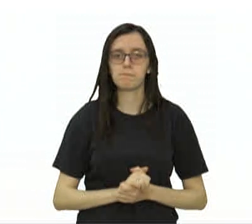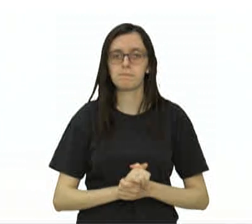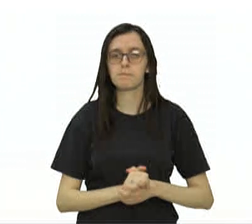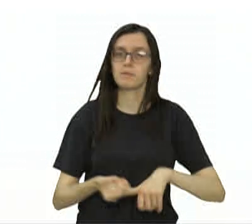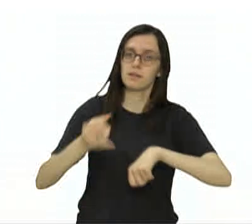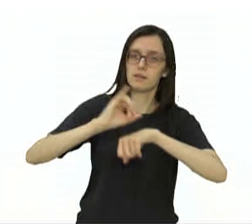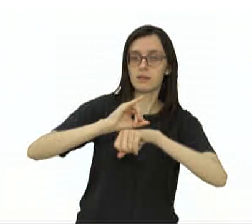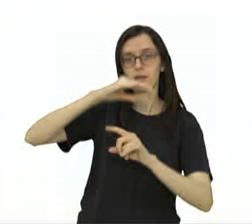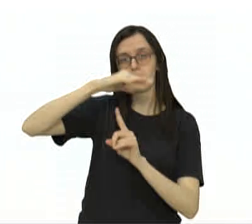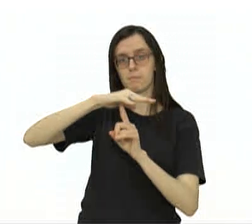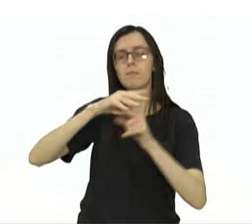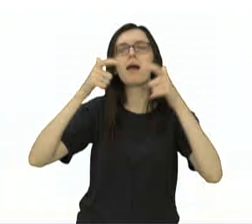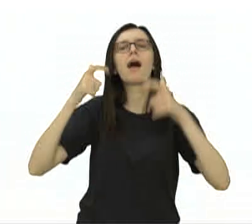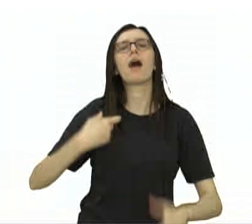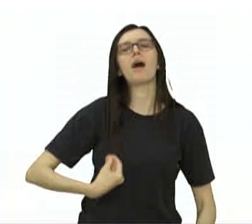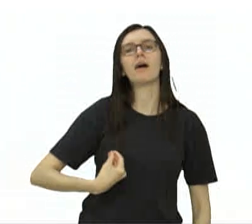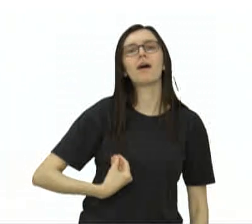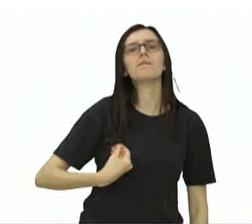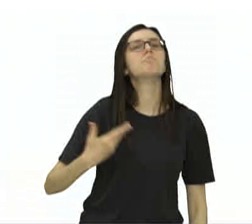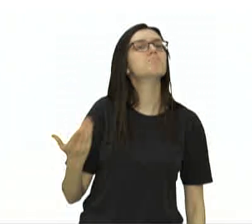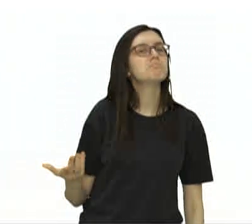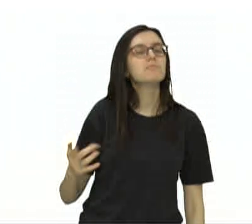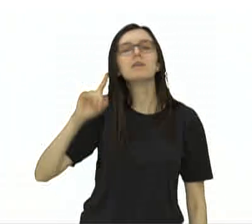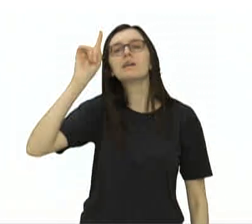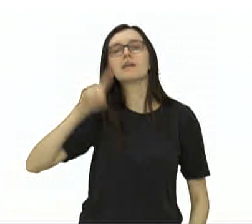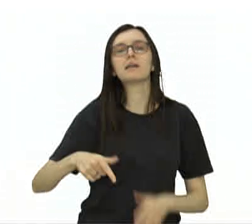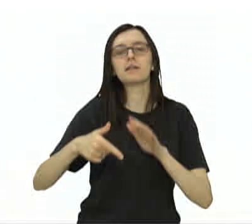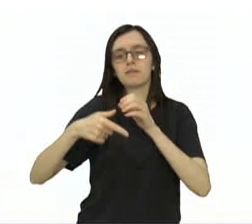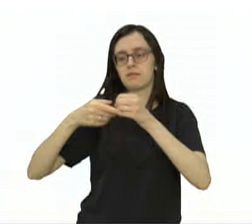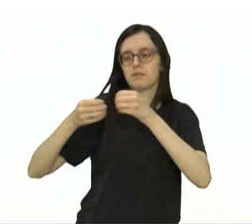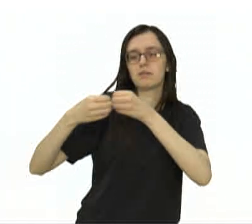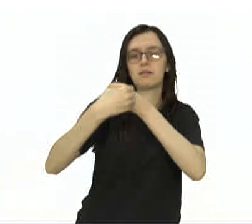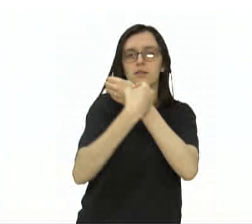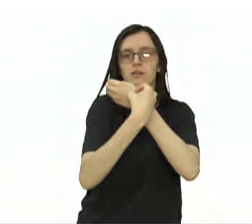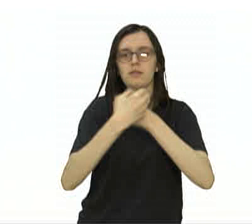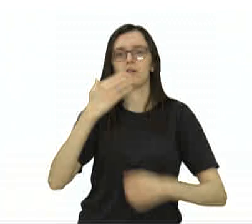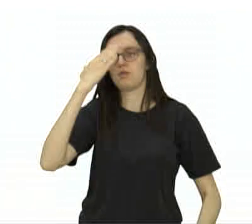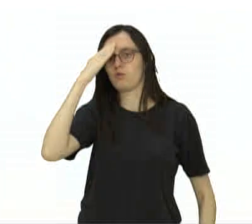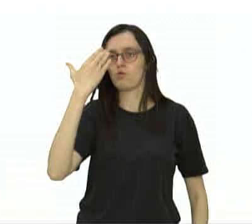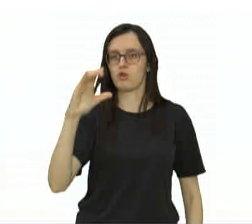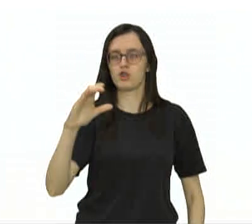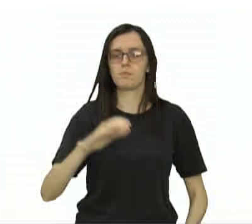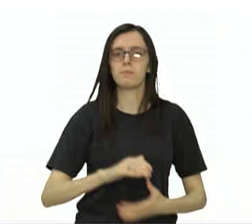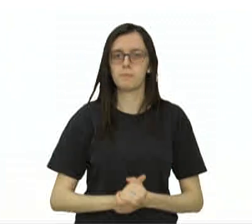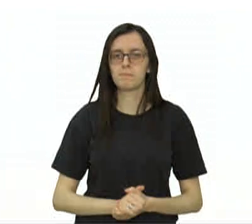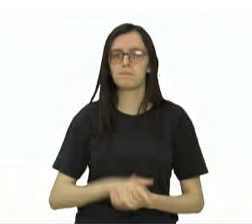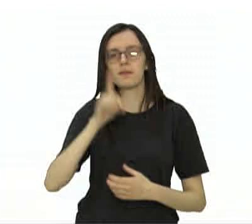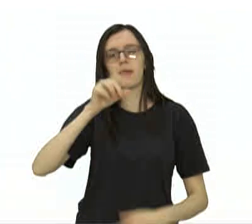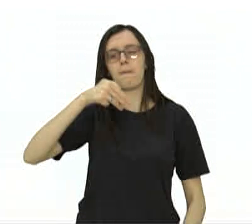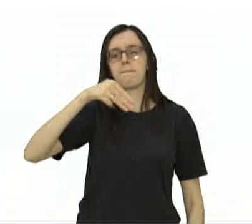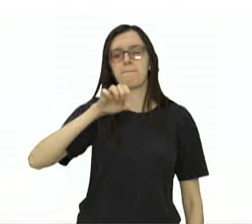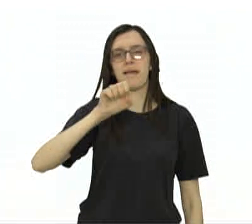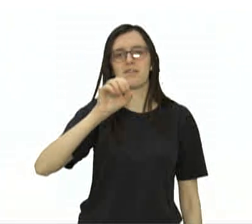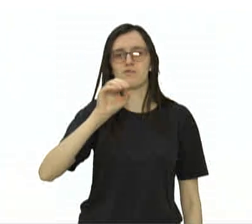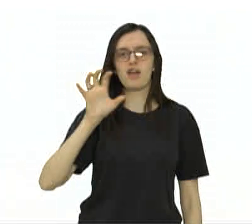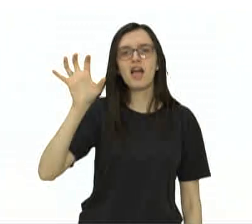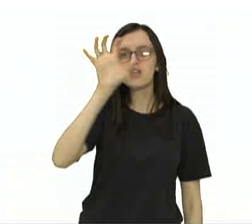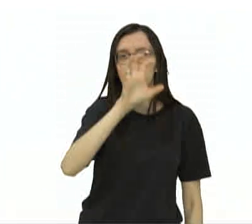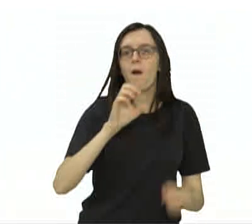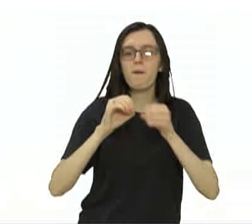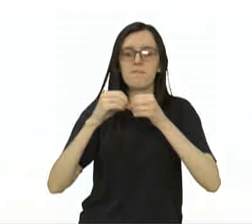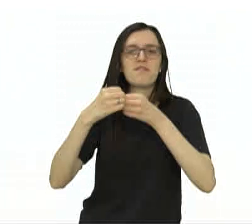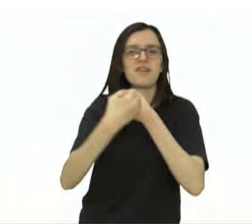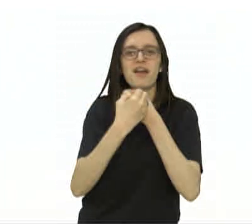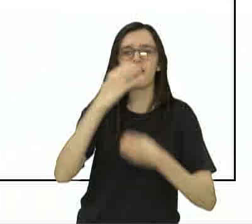estado do Paraná localiza-se na região metropolitana de Curitiba. Mesorregião metropolitana de Curitiba,